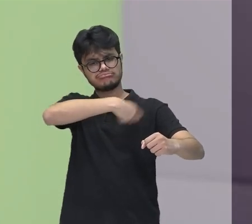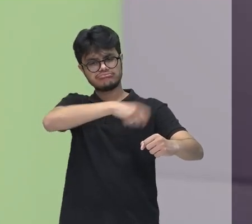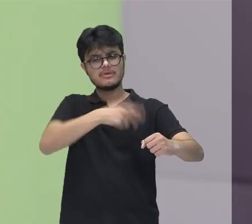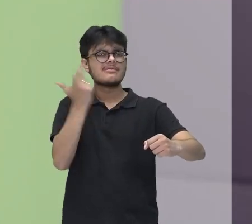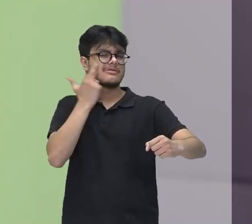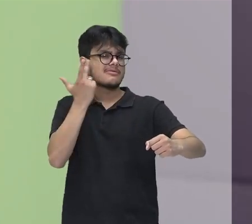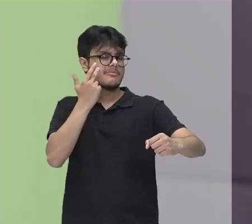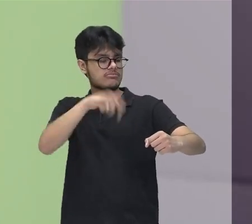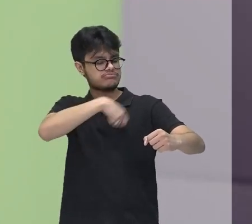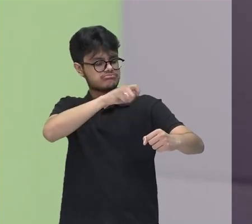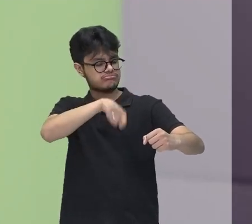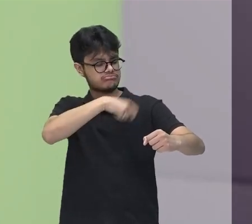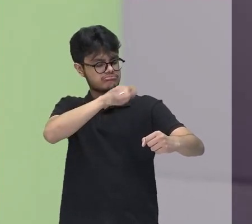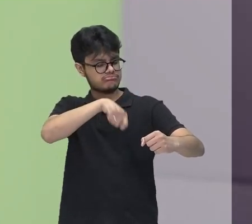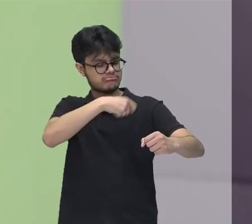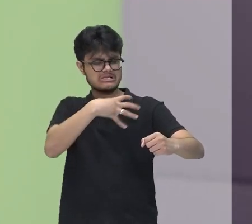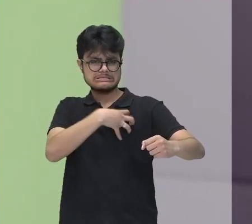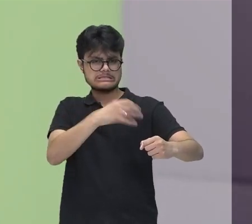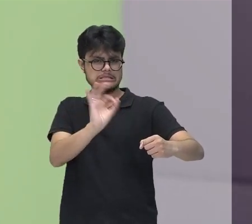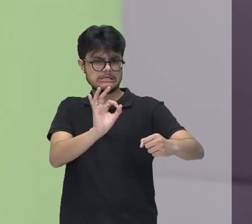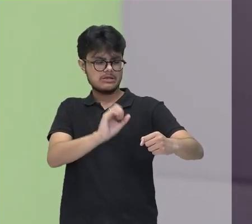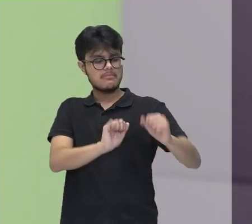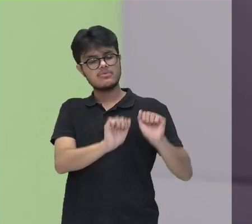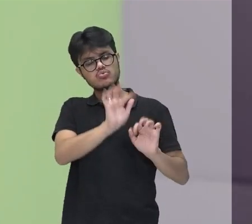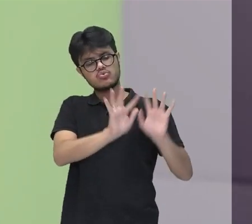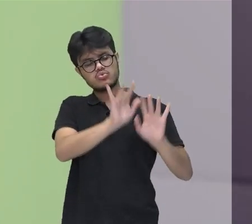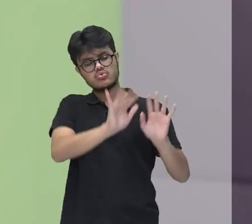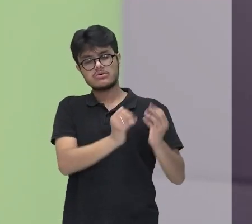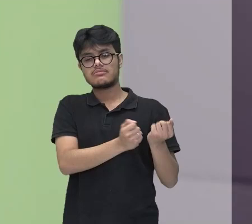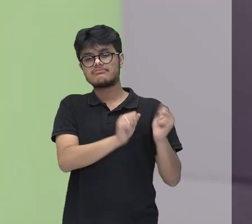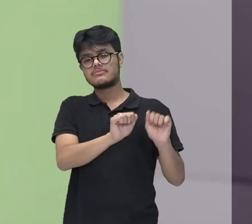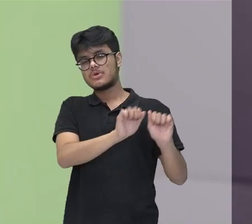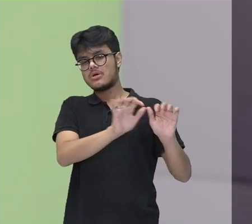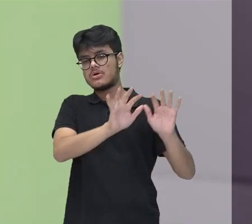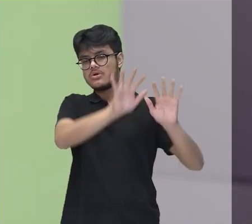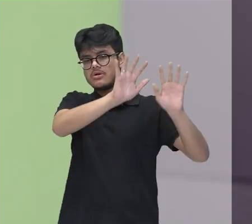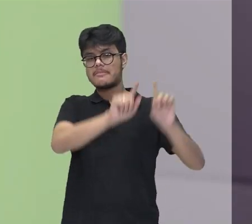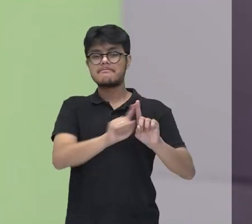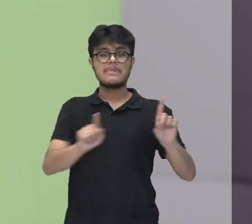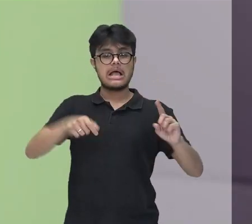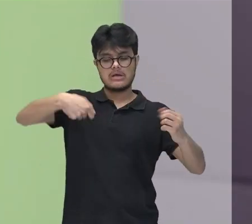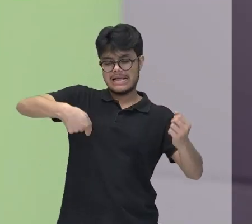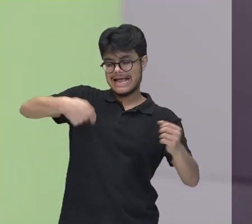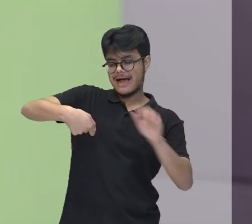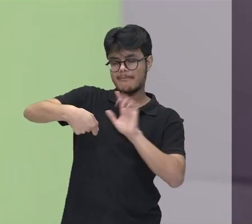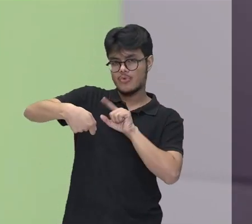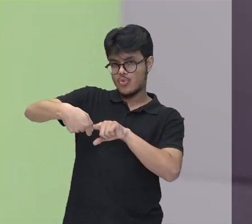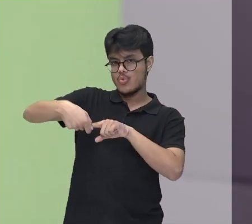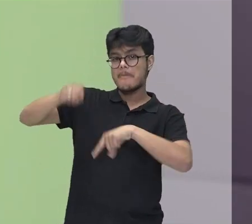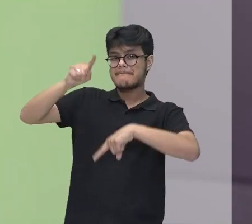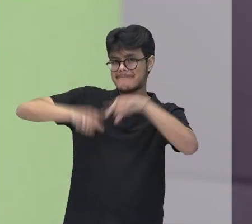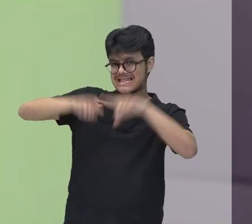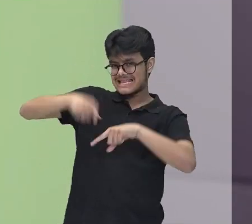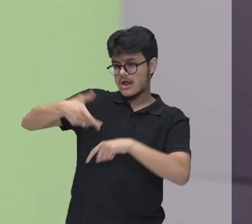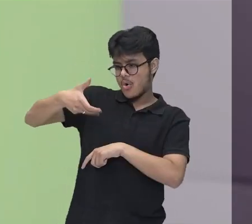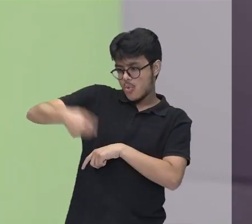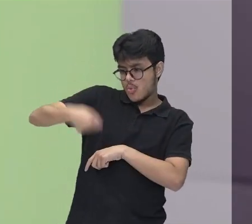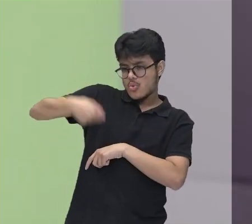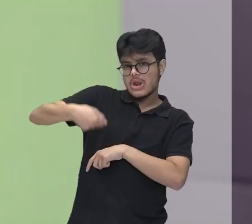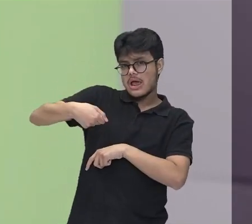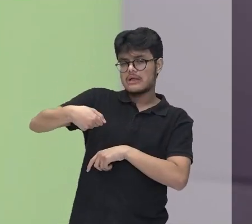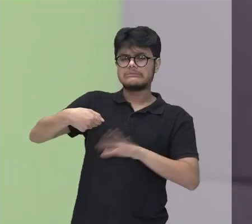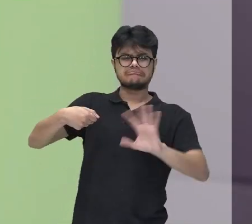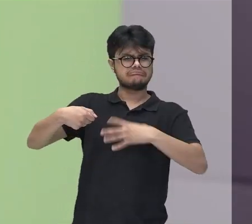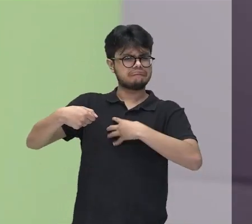né? No espaço ao redor dessa panela. Mas o cabo da colher de pau